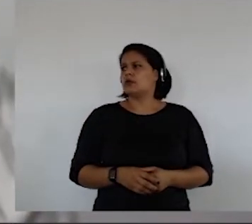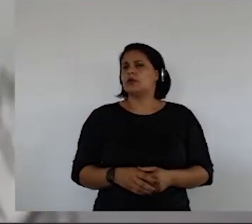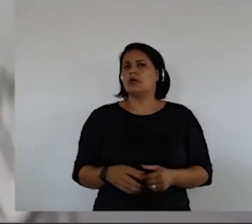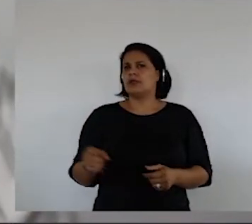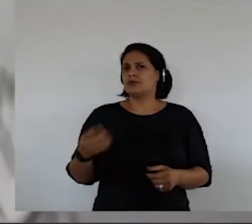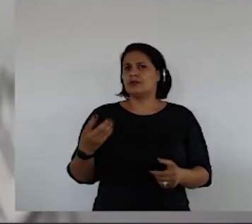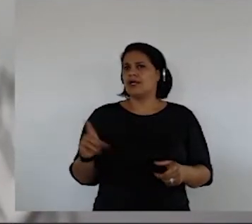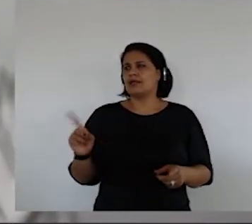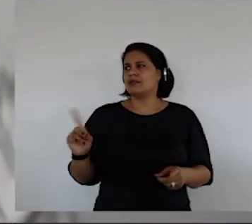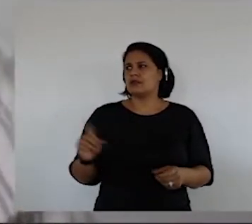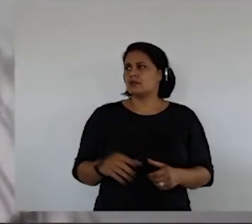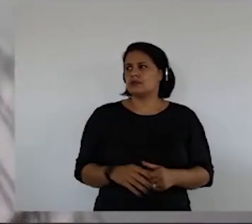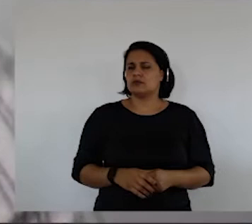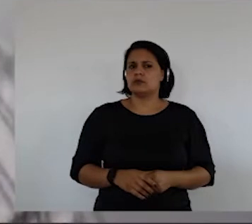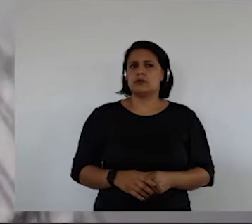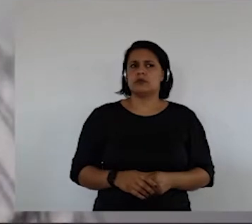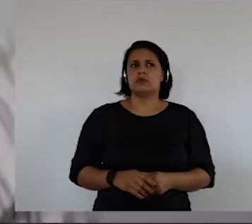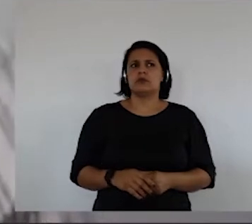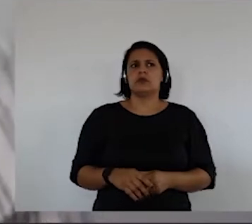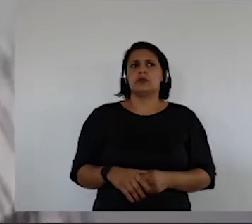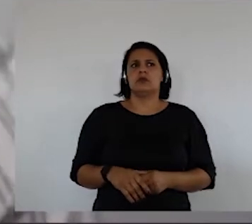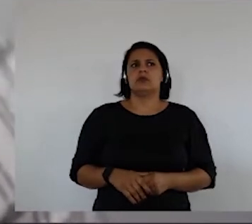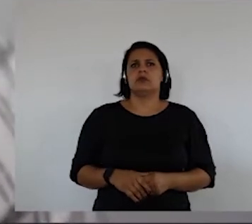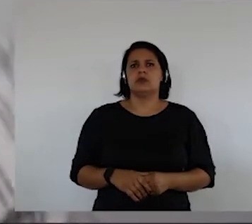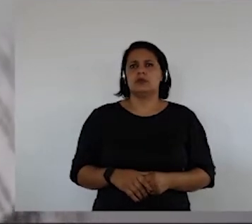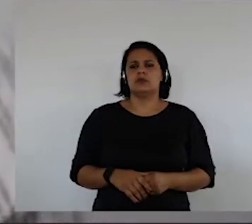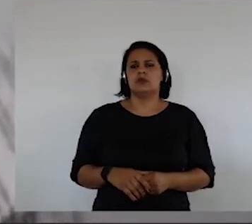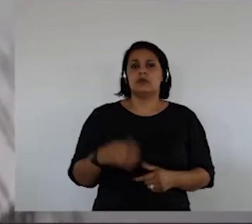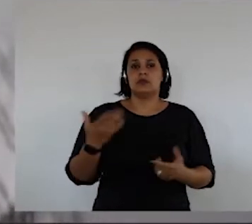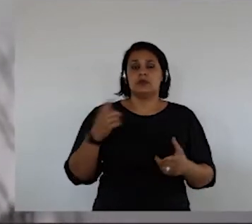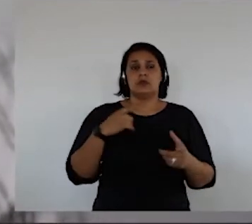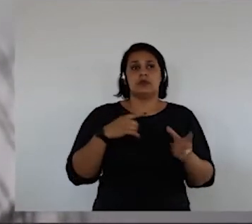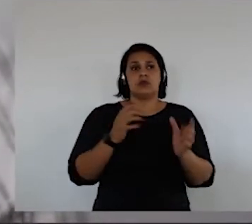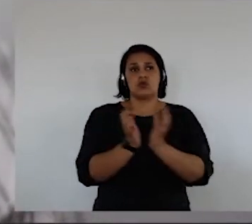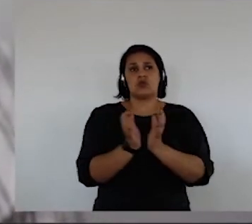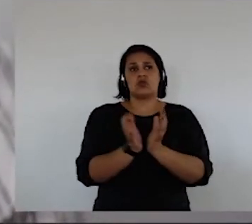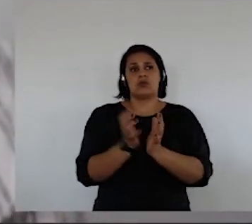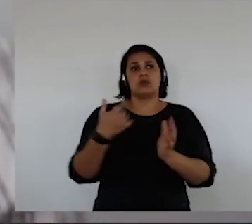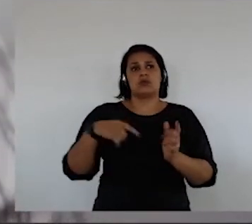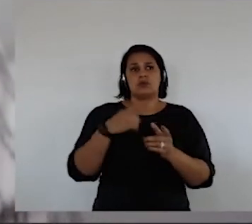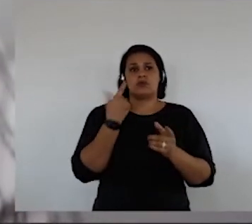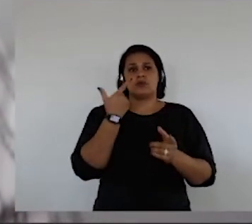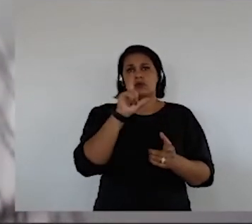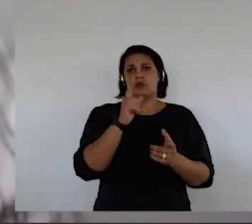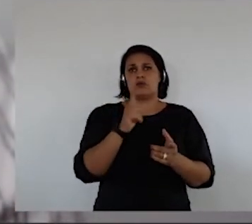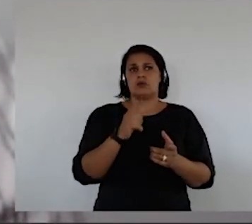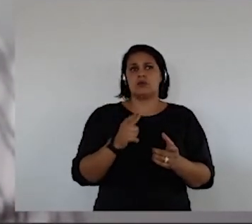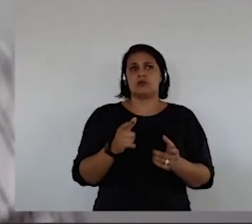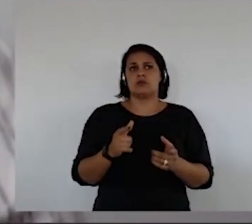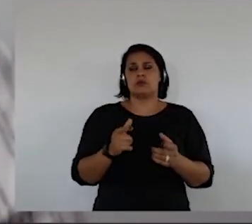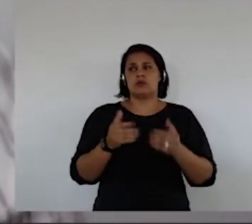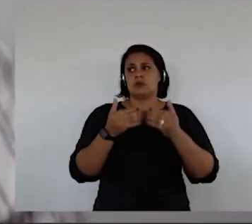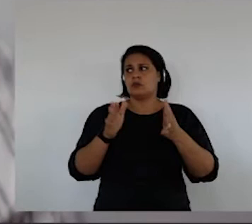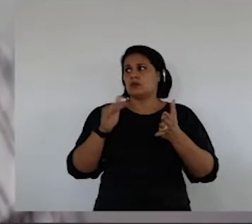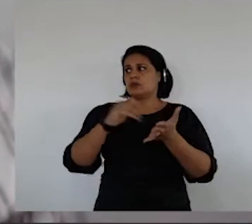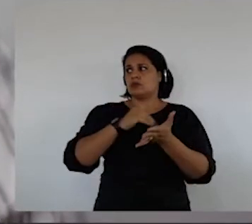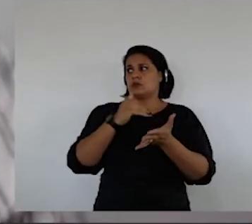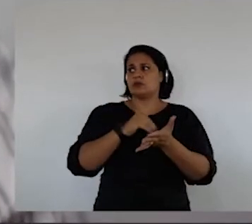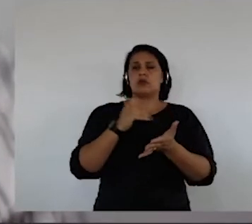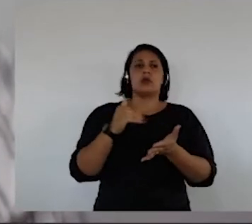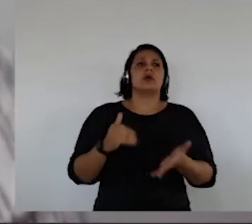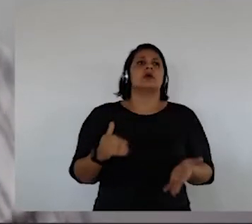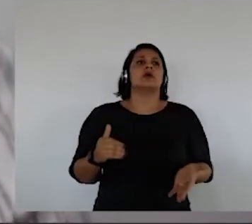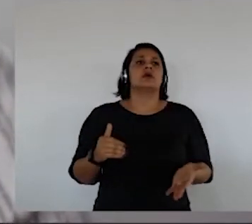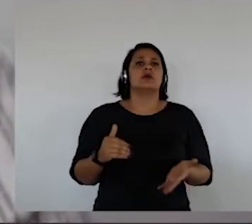um escritório. E aquela parcela de nós que consegue abrir um escritório próprio, trabalha dia e noite para mantê-lo funcionando.